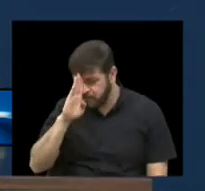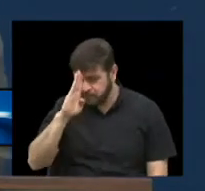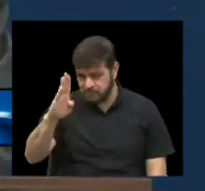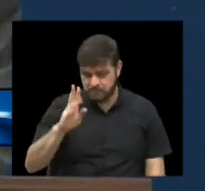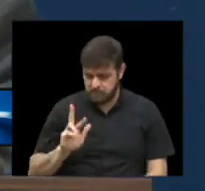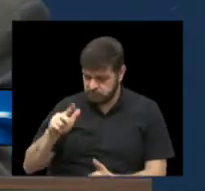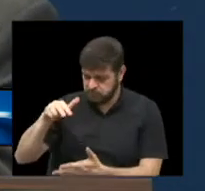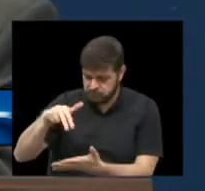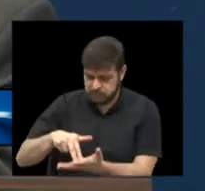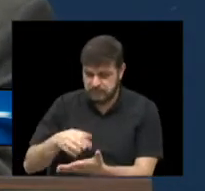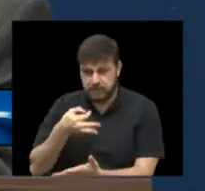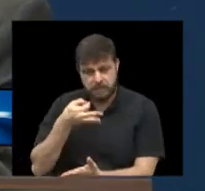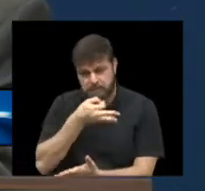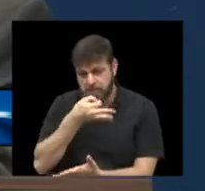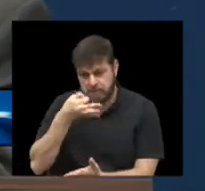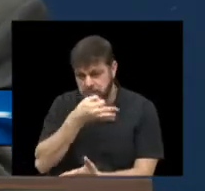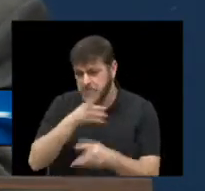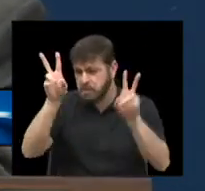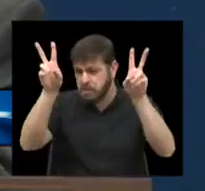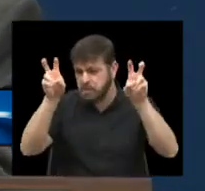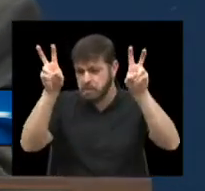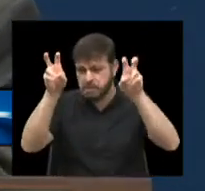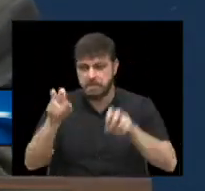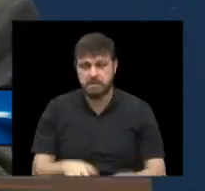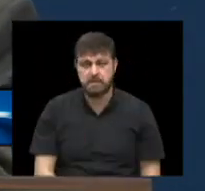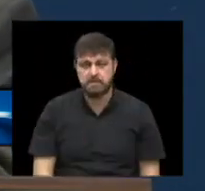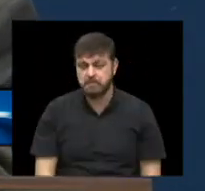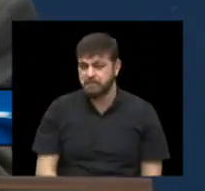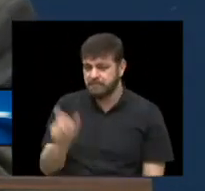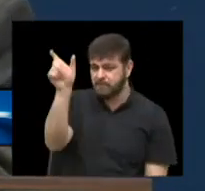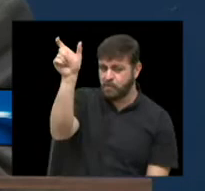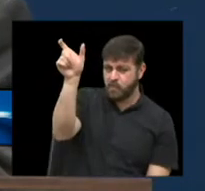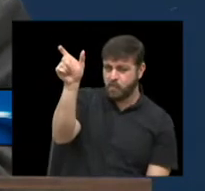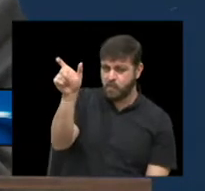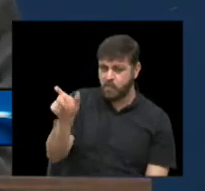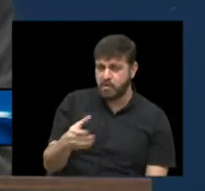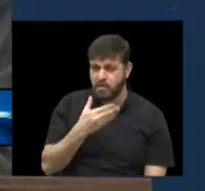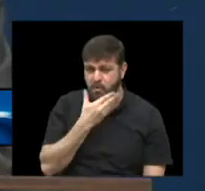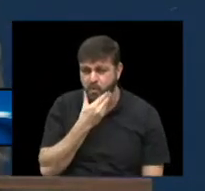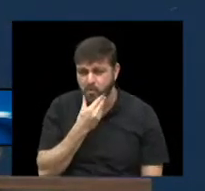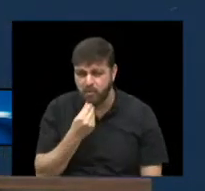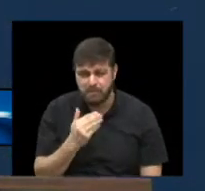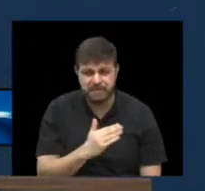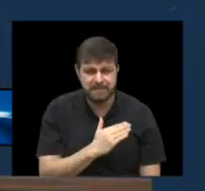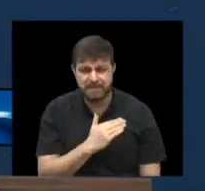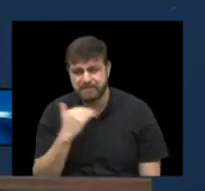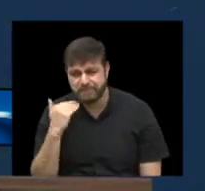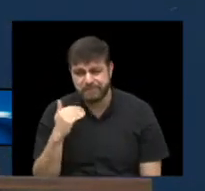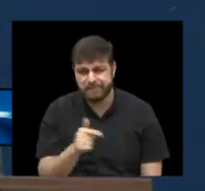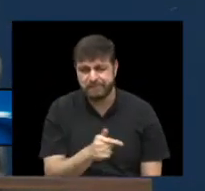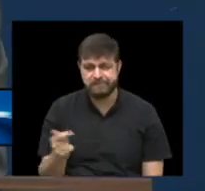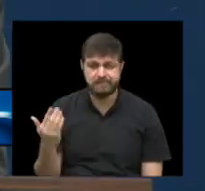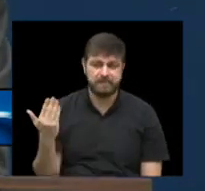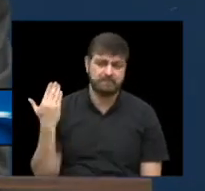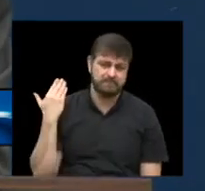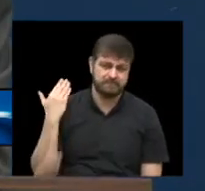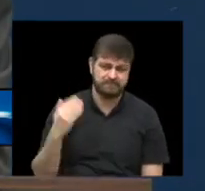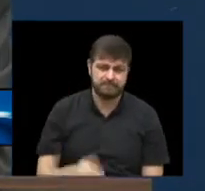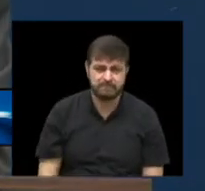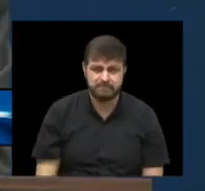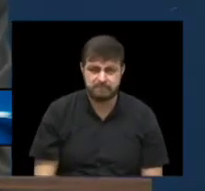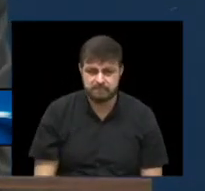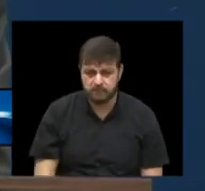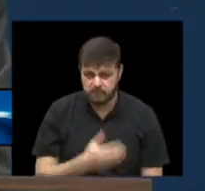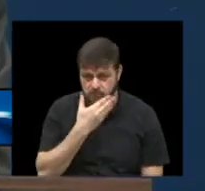esta tribuna para falar de um grande homem que nos deixou nessa semana passada. Eu falo aqui de